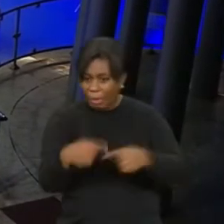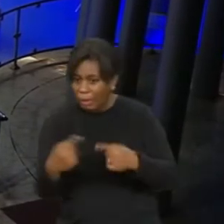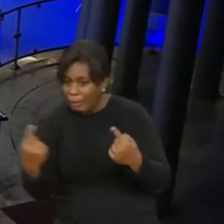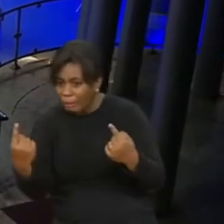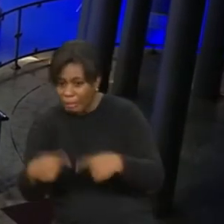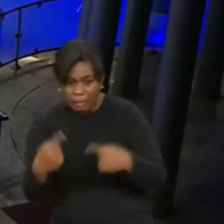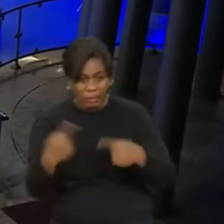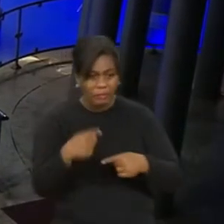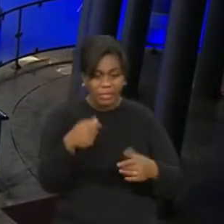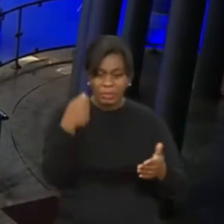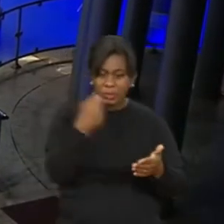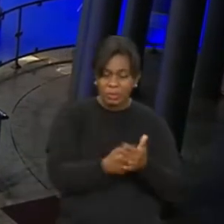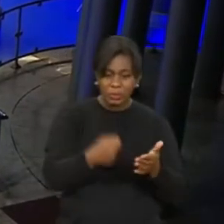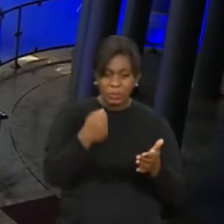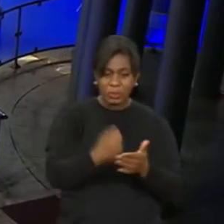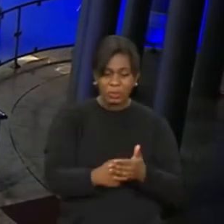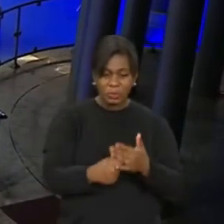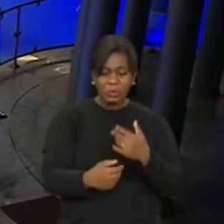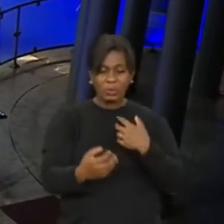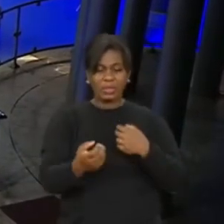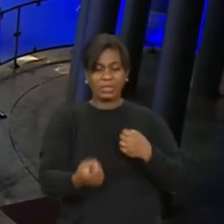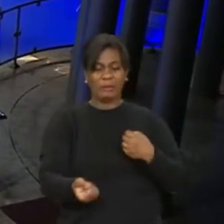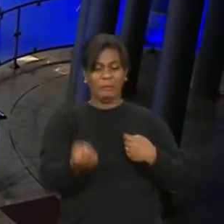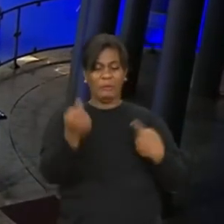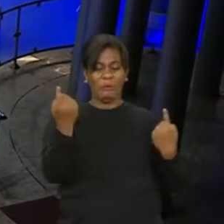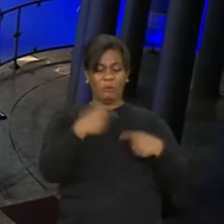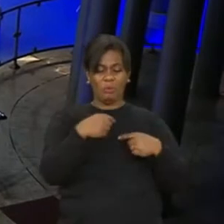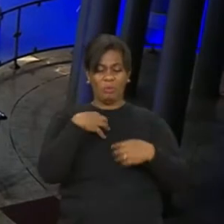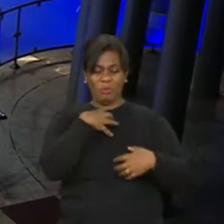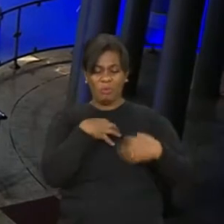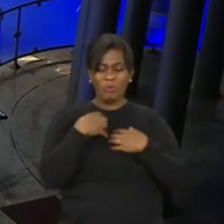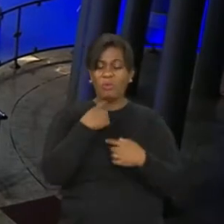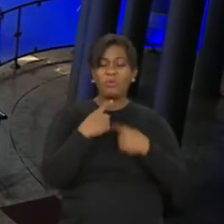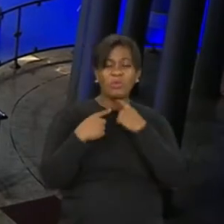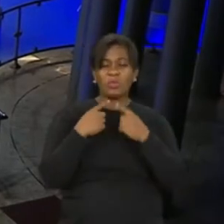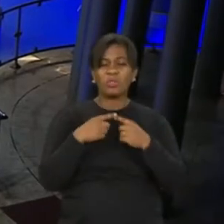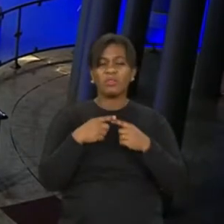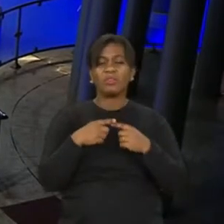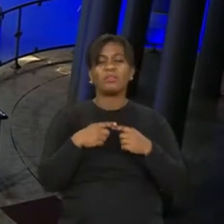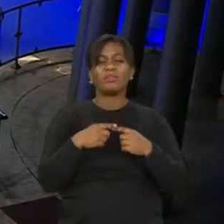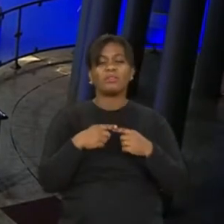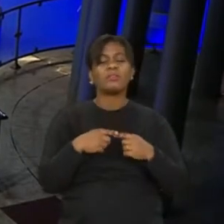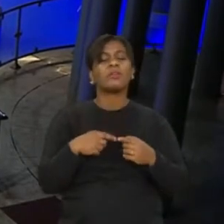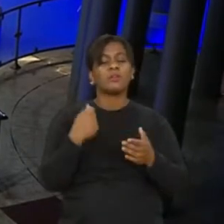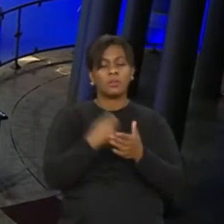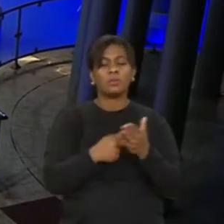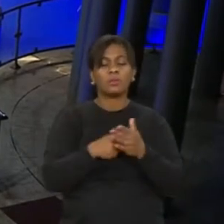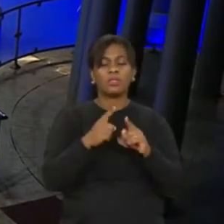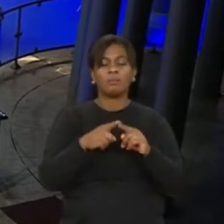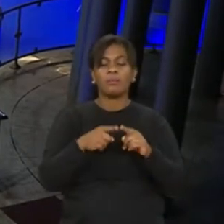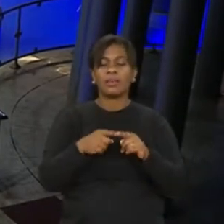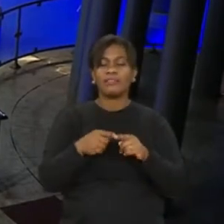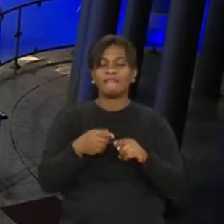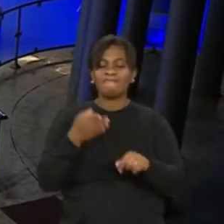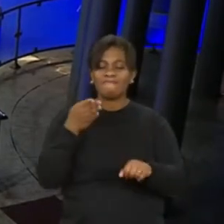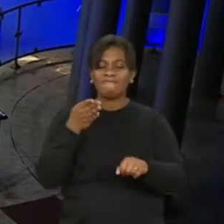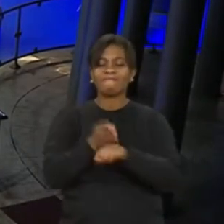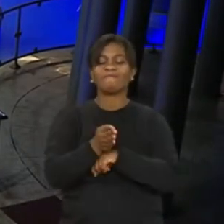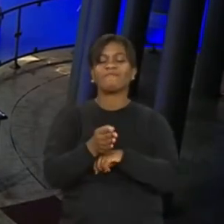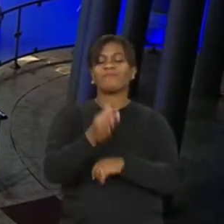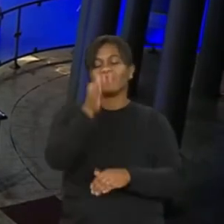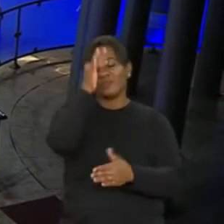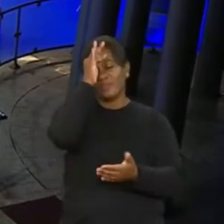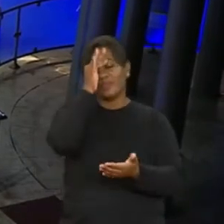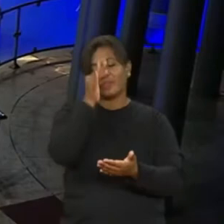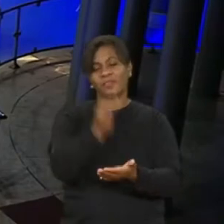você lute contra seus conflitos, suas dúvidas, lute, mas entre na fé.